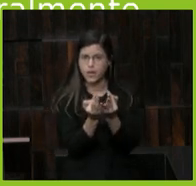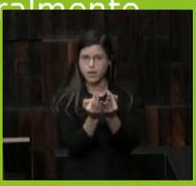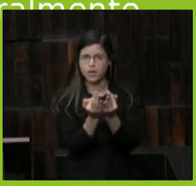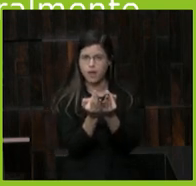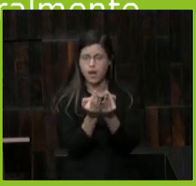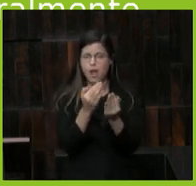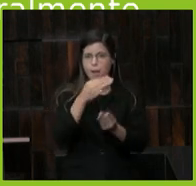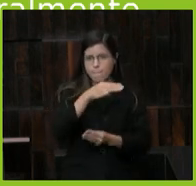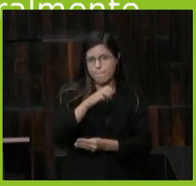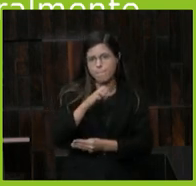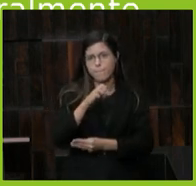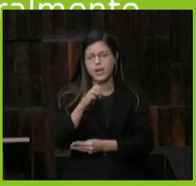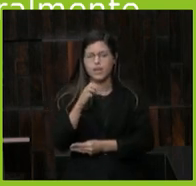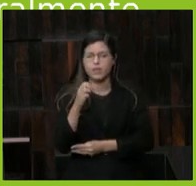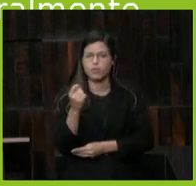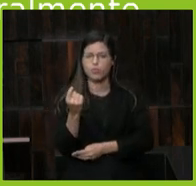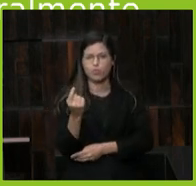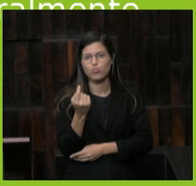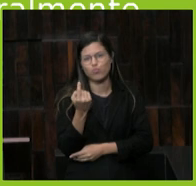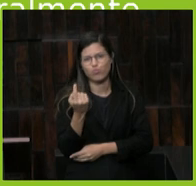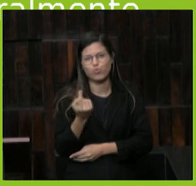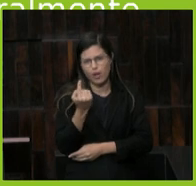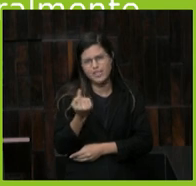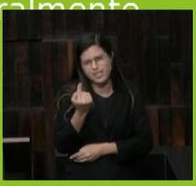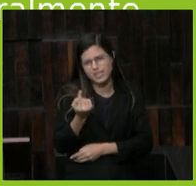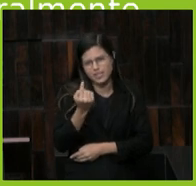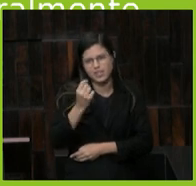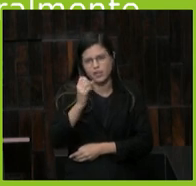pelas mães solo. São as mães sozinhas